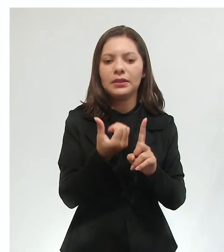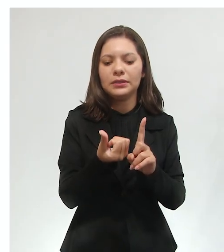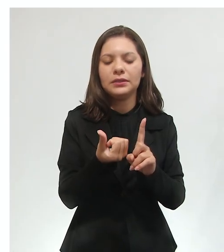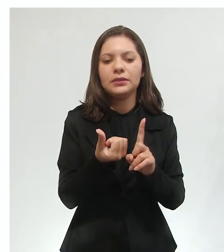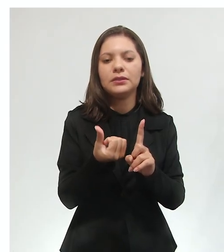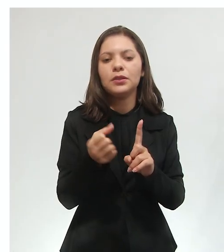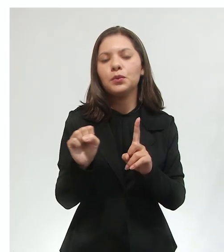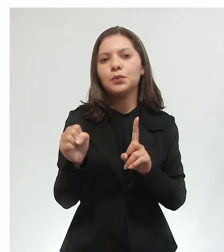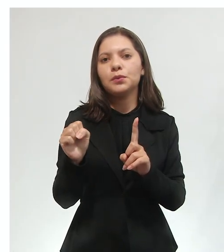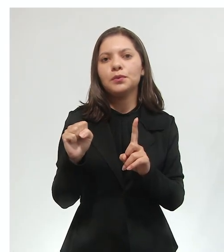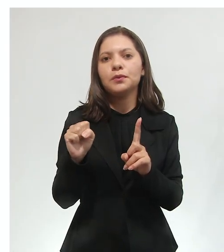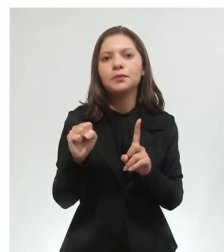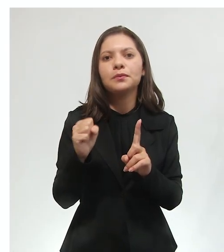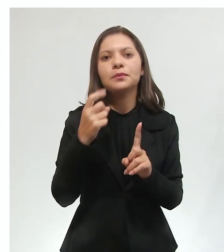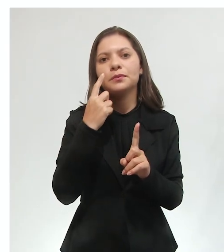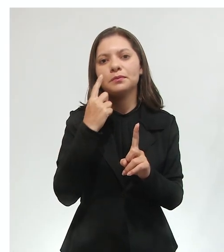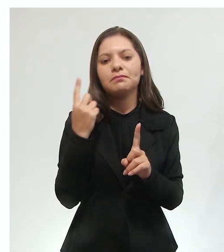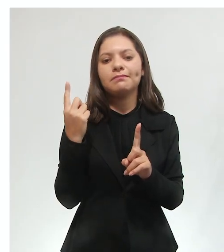68.